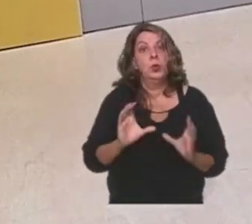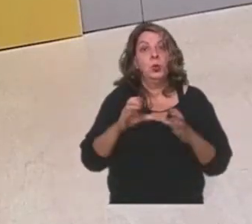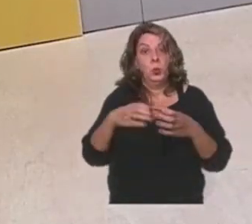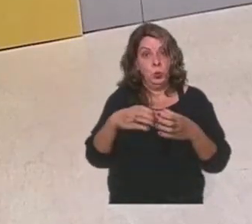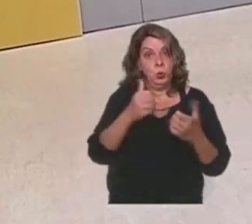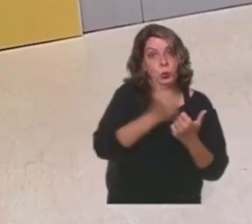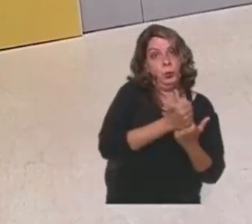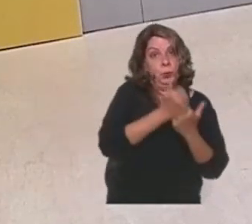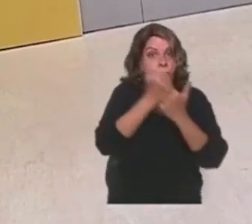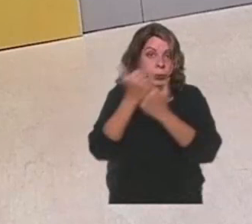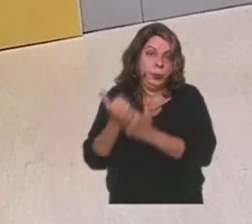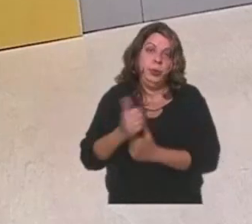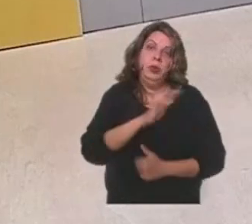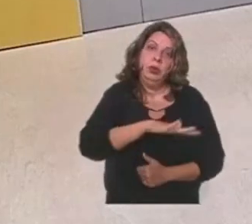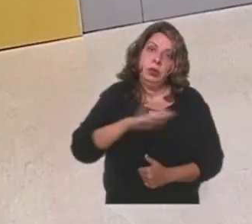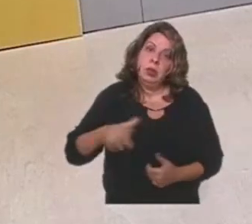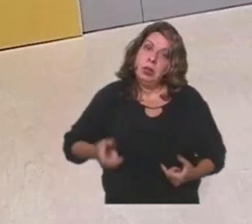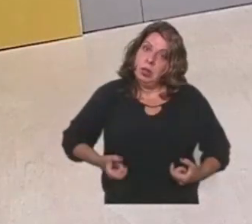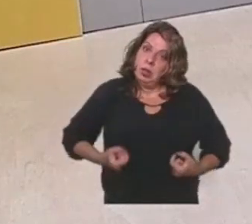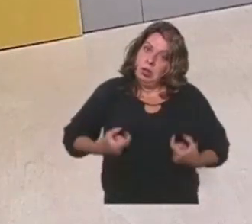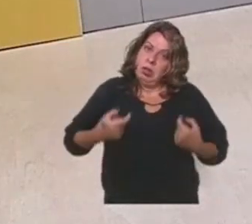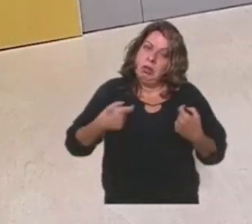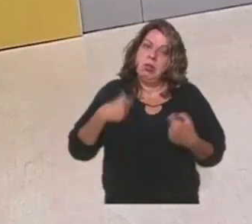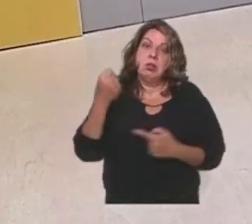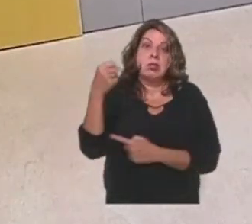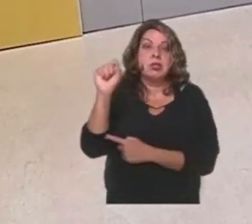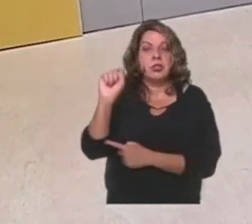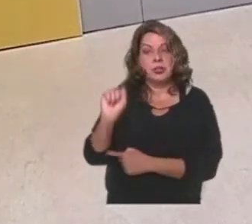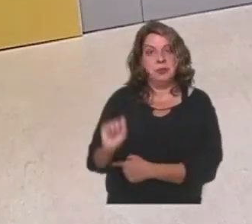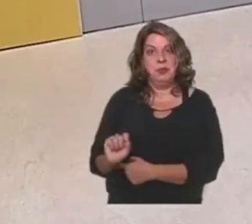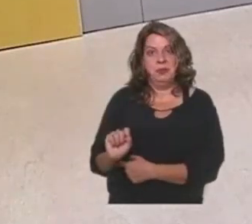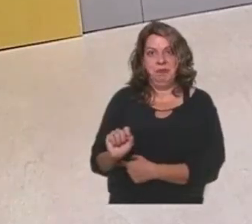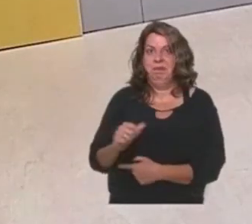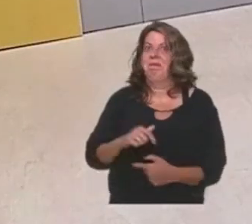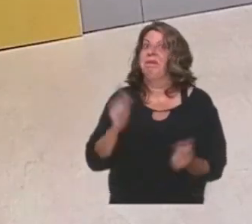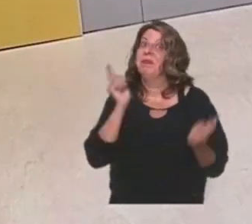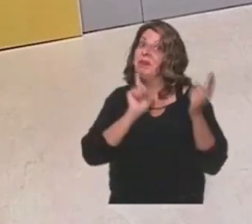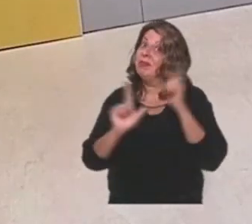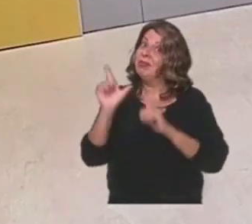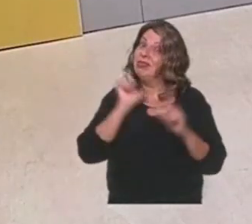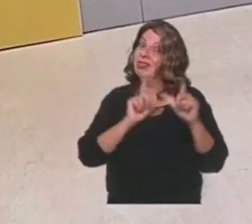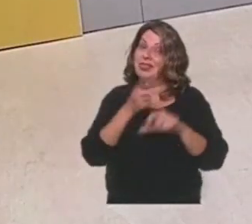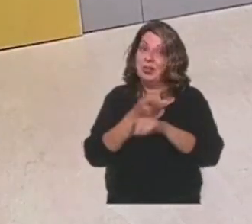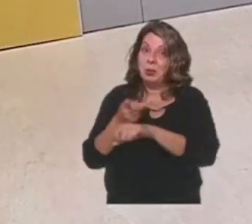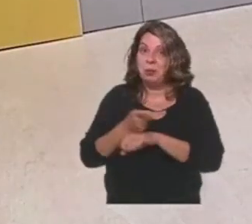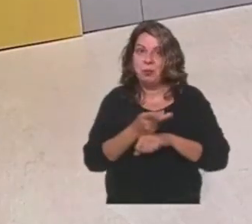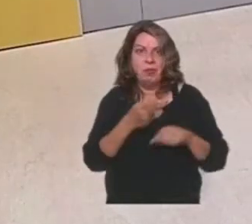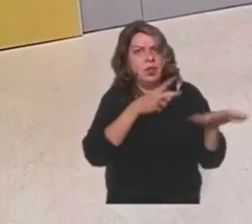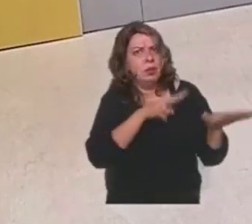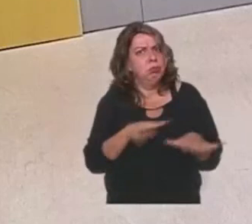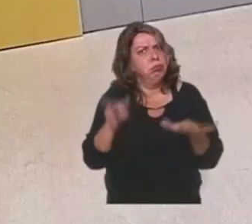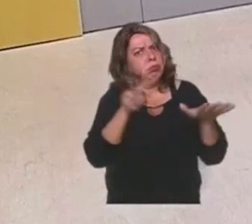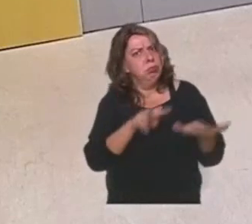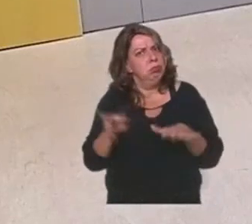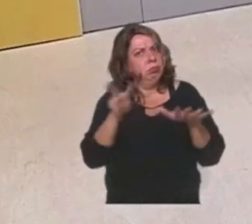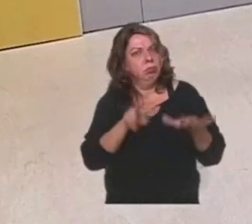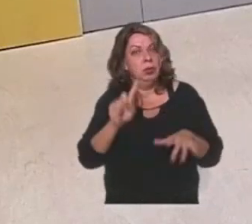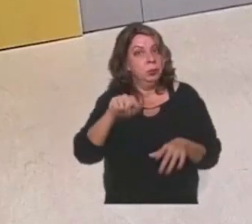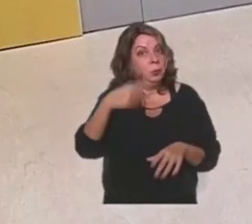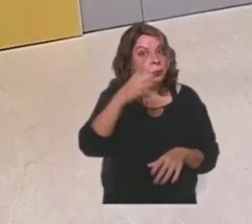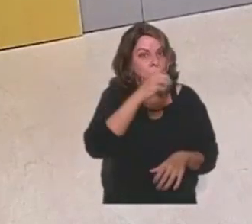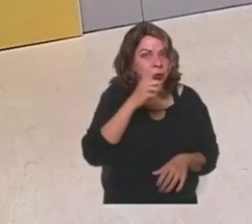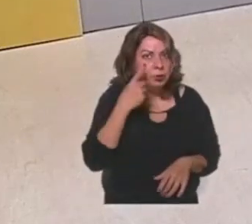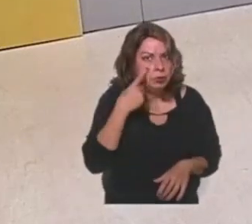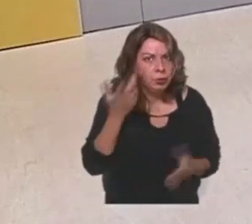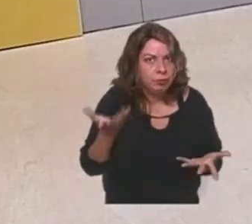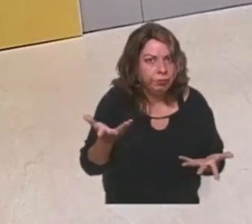Grupo de Apoio à Criança com Câncer de Sergipe, o GAC. Além, claro, de concorrer a prêmios incríveis toda semana. Próximo domingo você